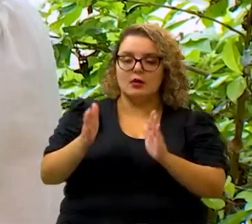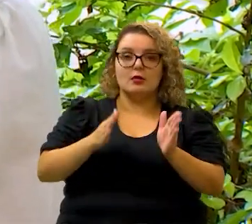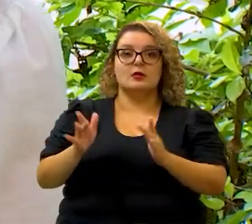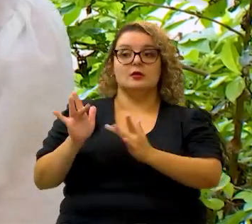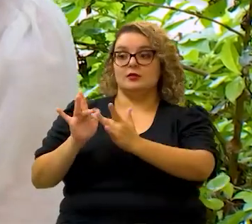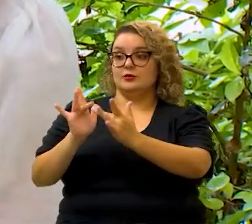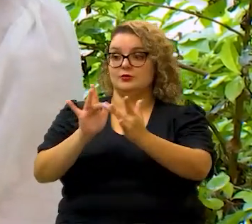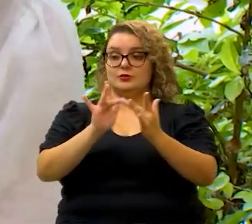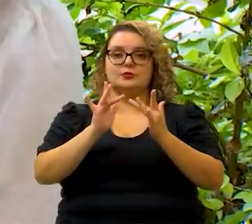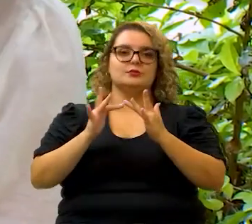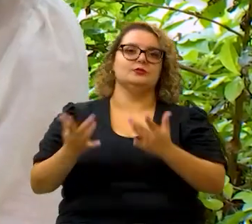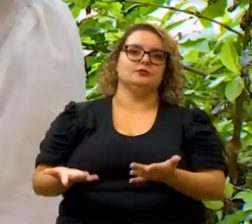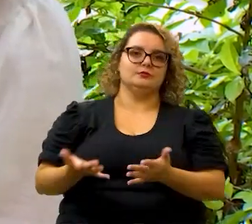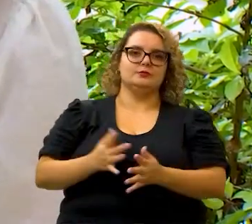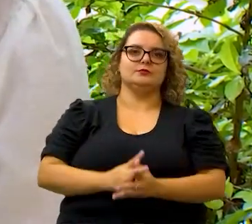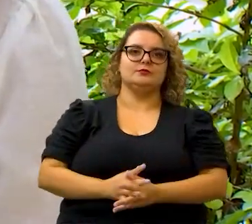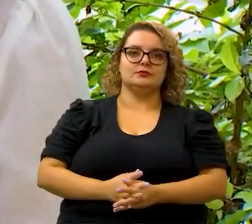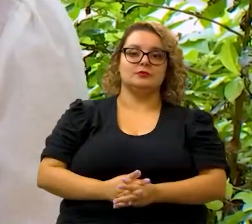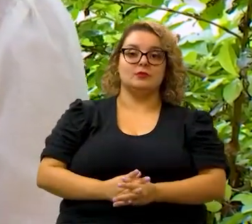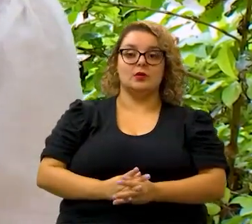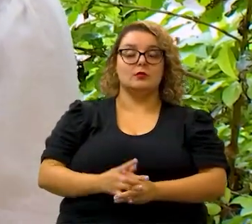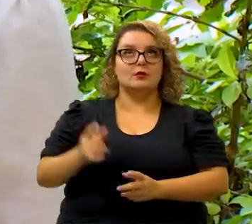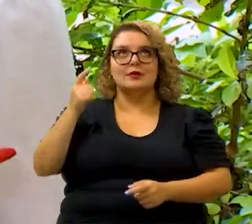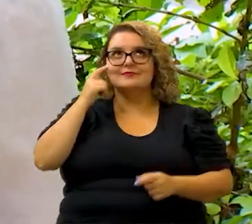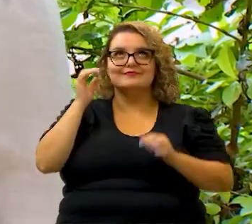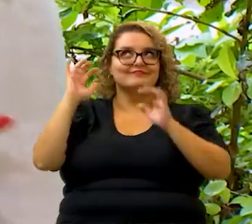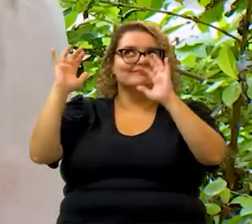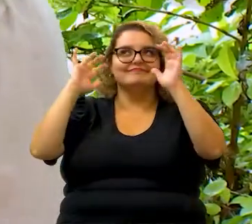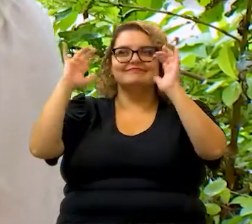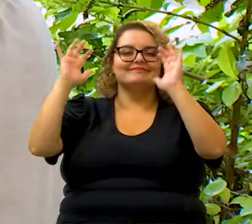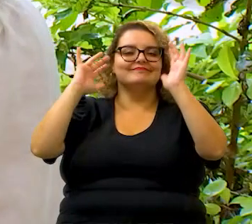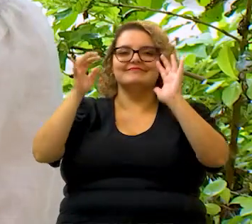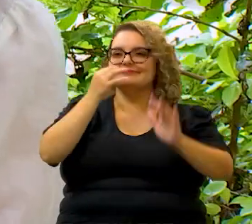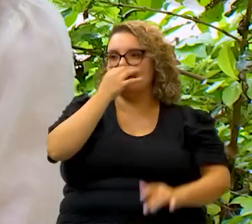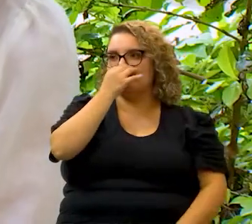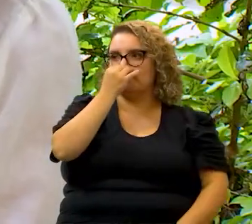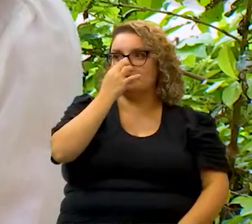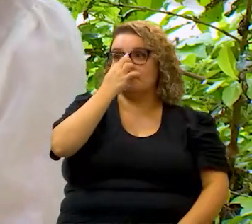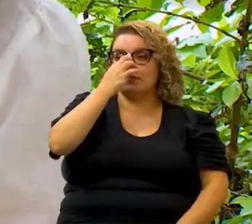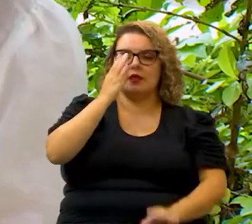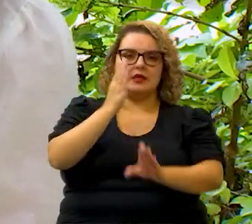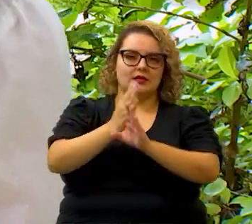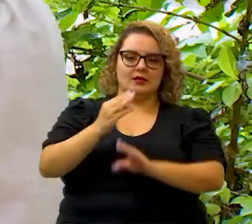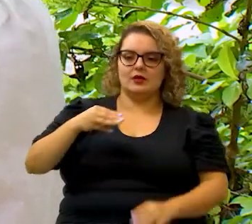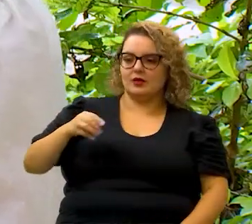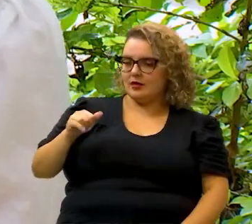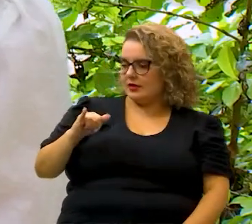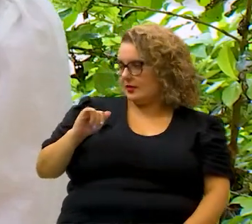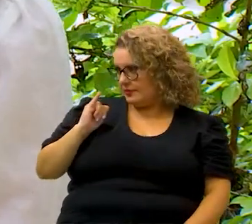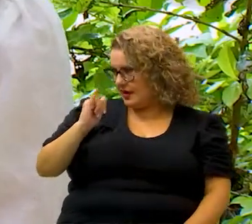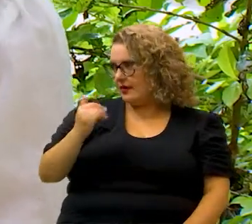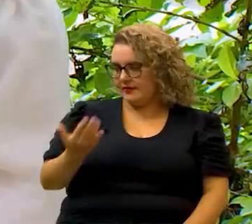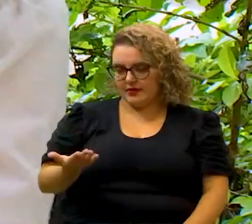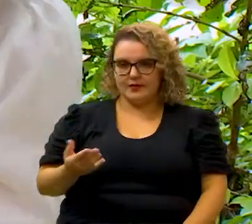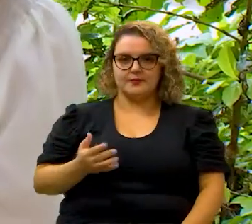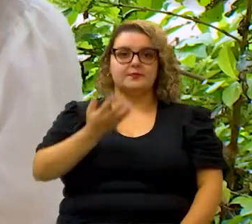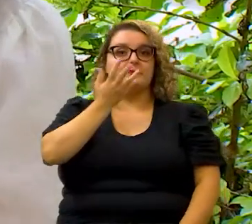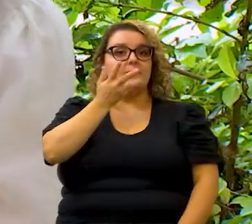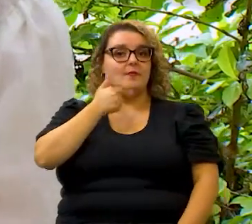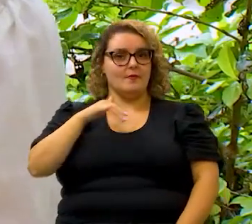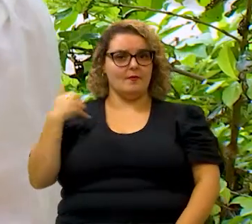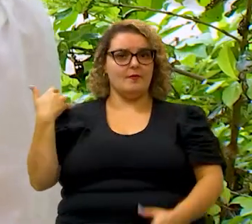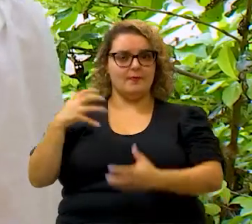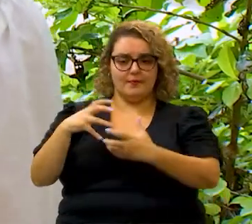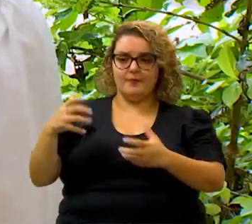inventar, de se conectar com as fantasias mesmo deles. Esse encontro que a Má falou sobre